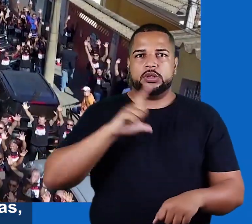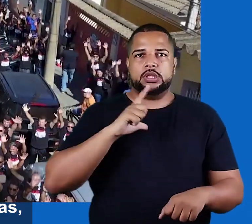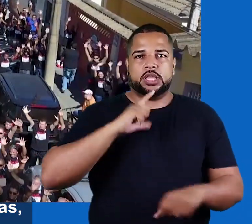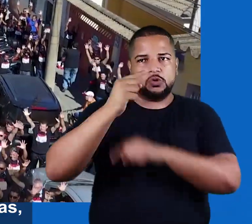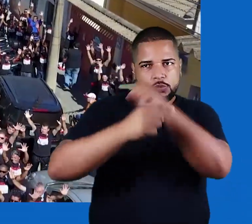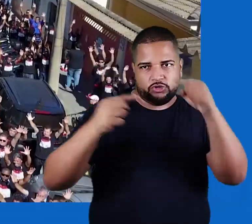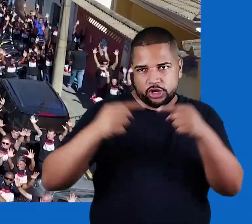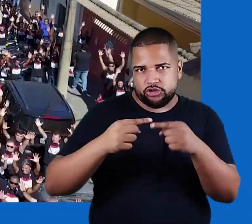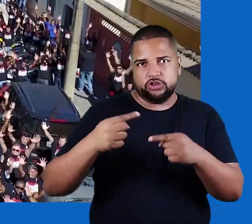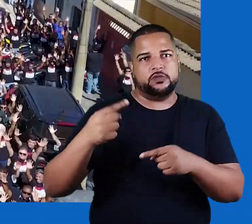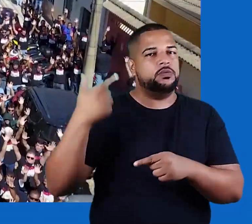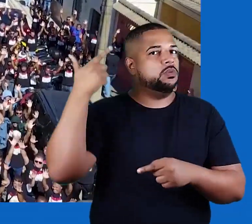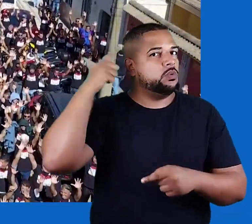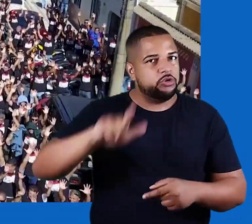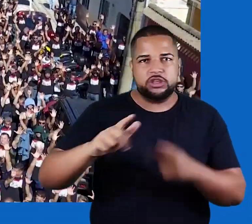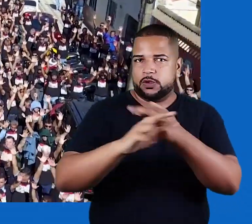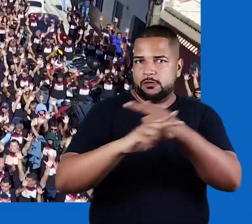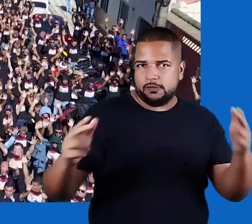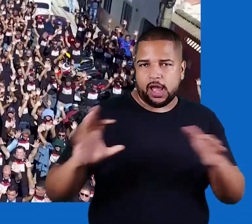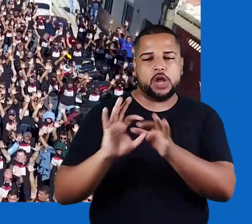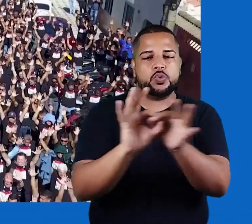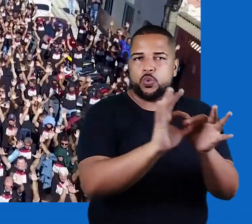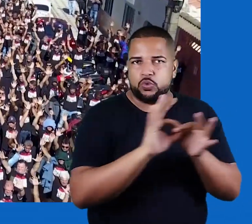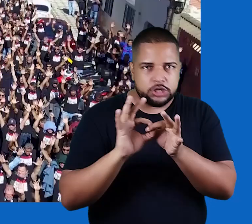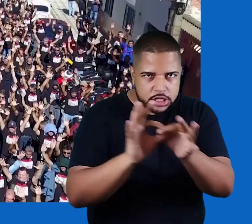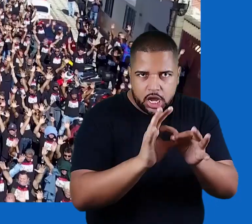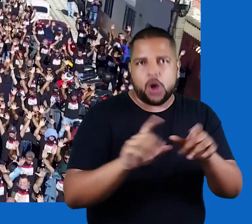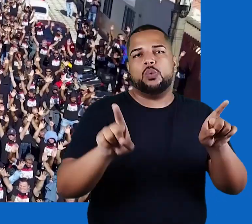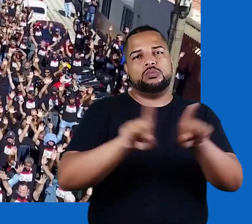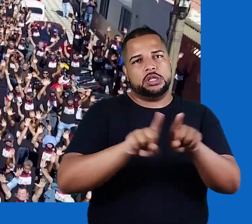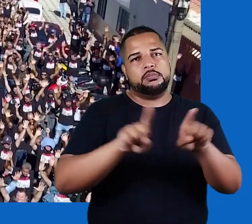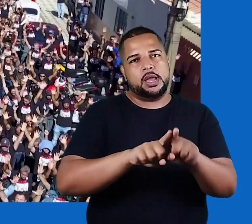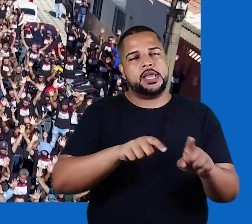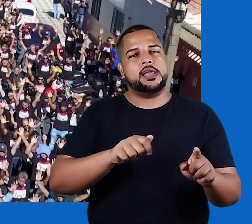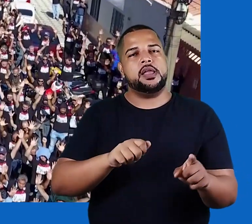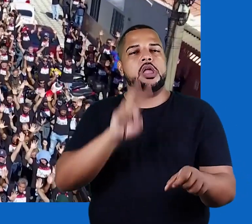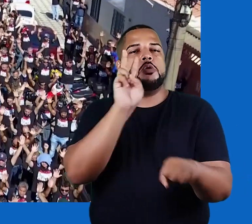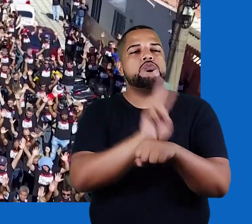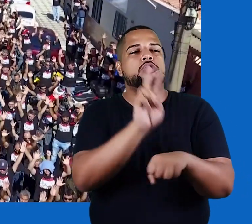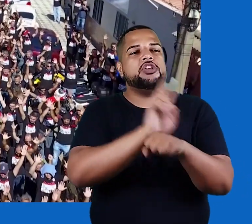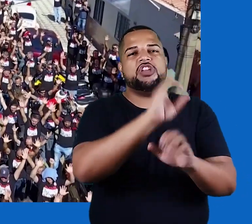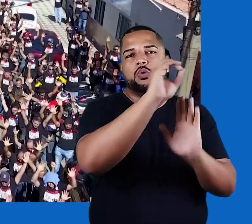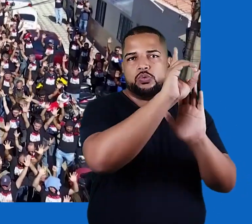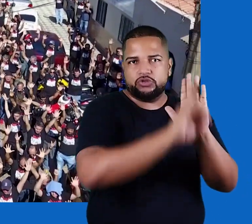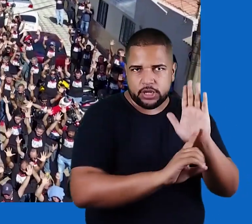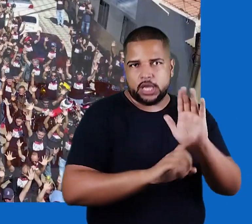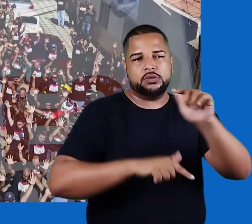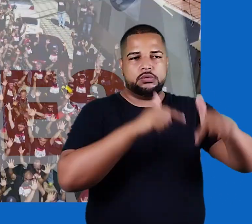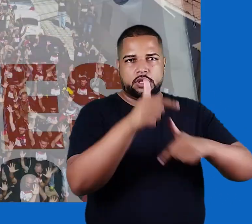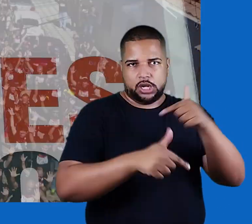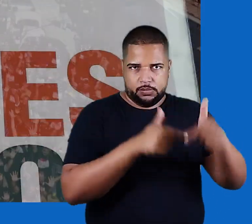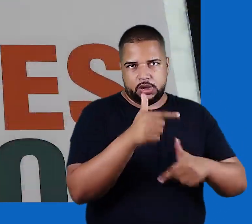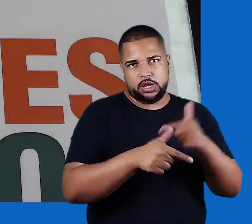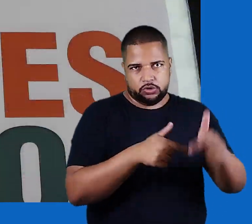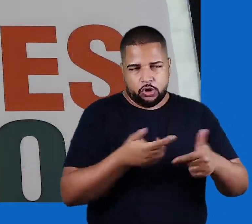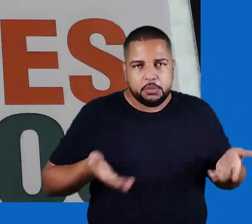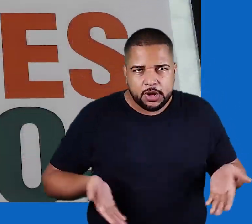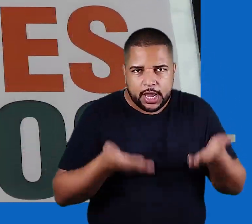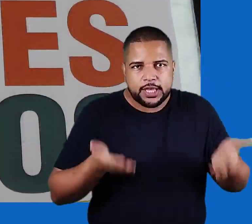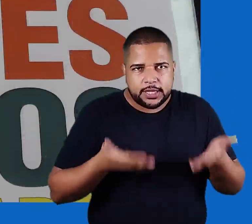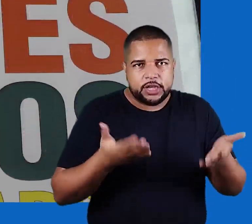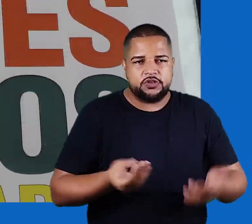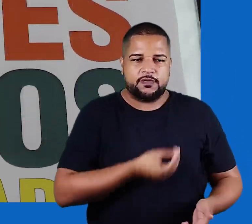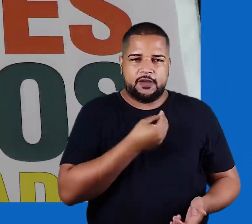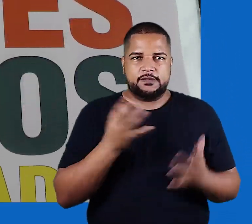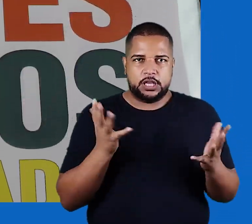de conquistas, de união e organização, de defesa e mobilização da categoria para garantir condições dignas